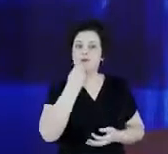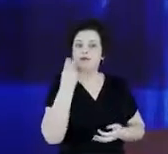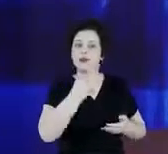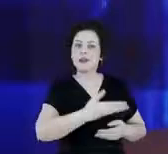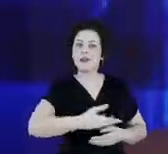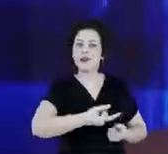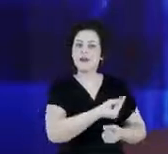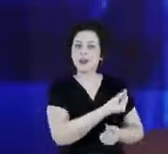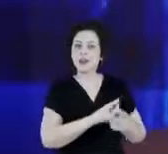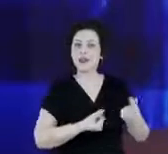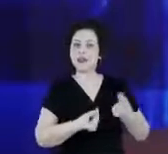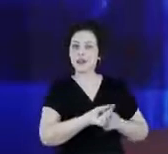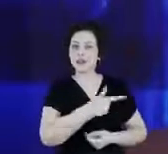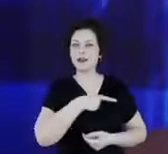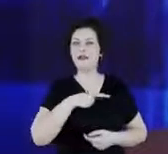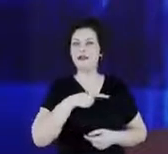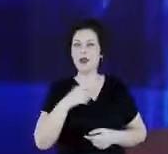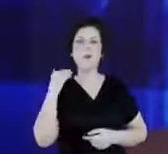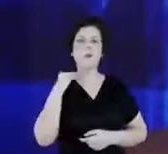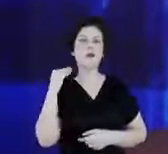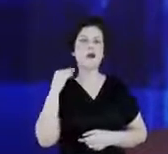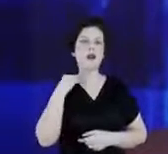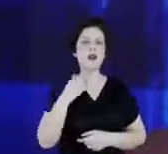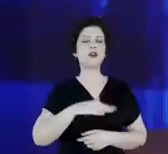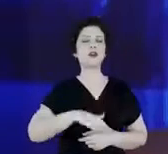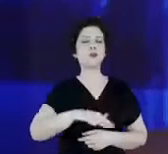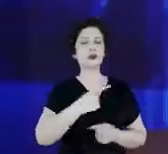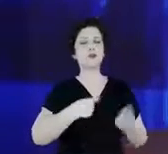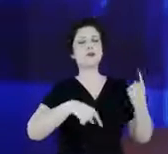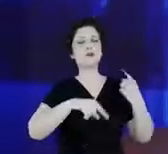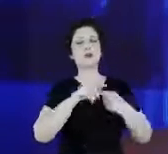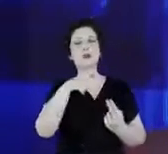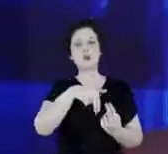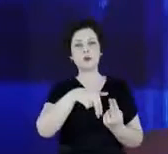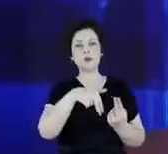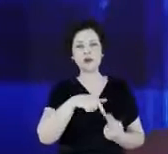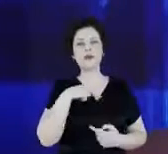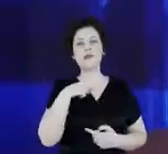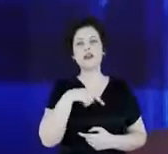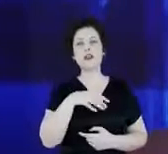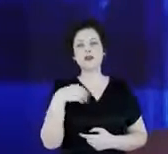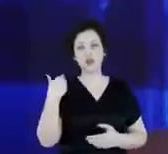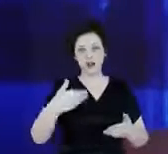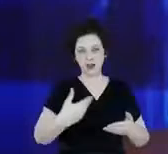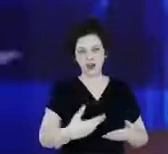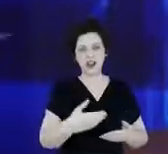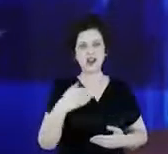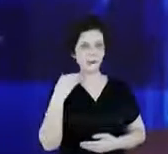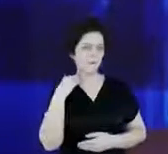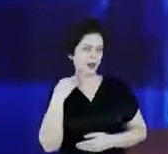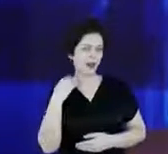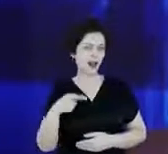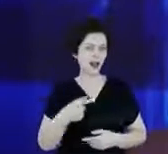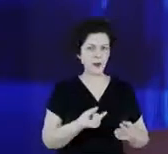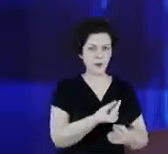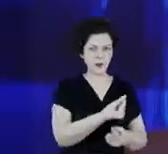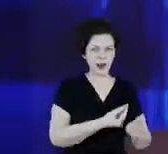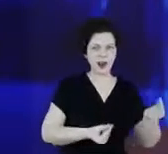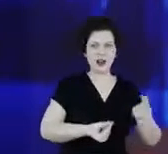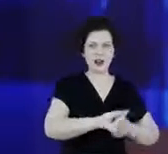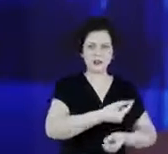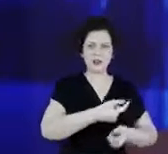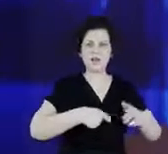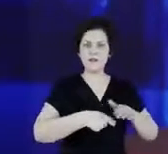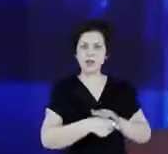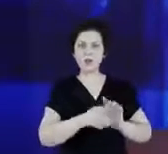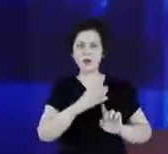financeiro né Você tem um case de extremo sucesso no e é poxa é banco é mercado financeiro né é